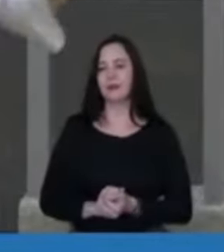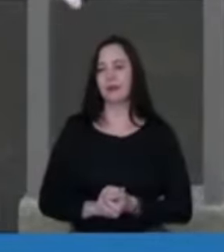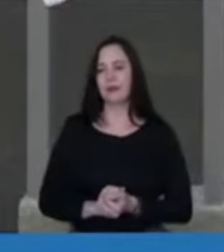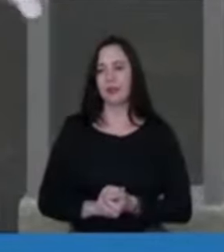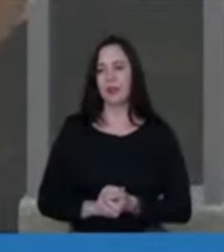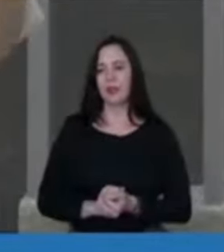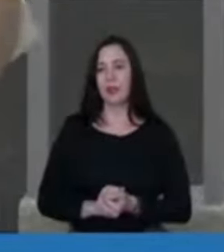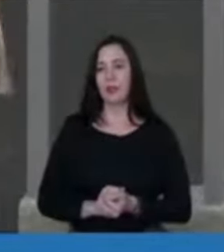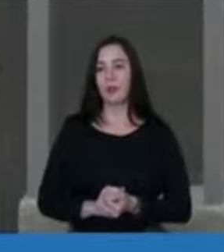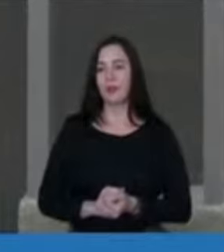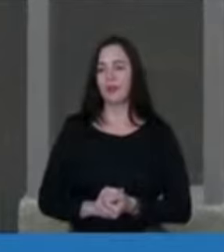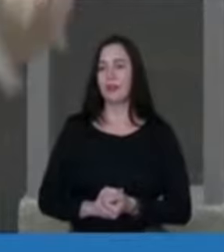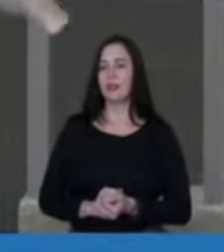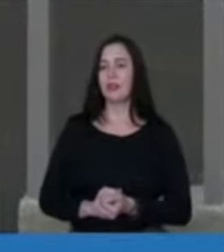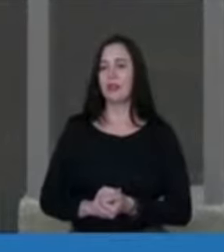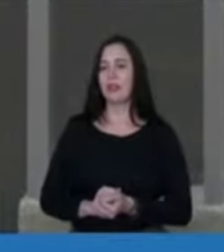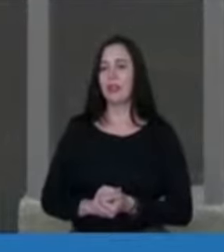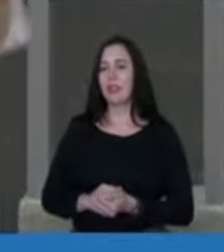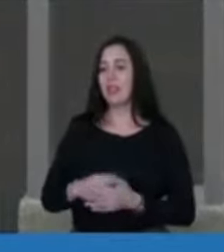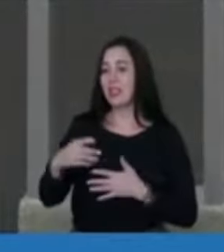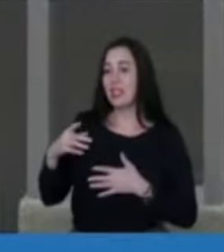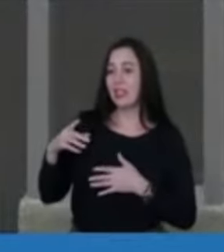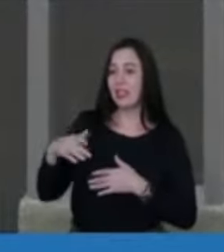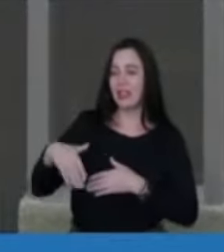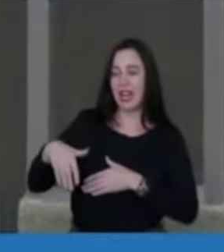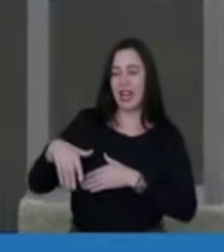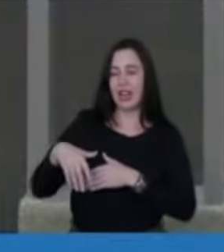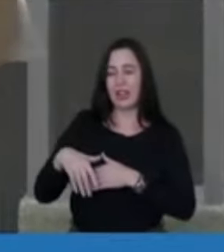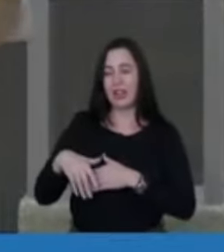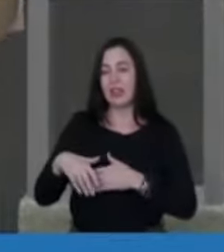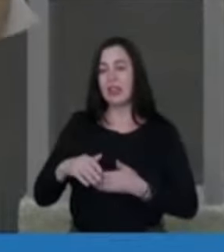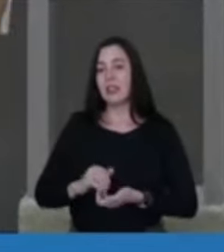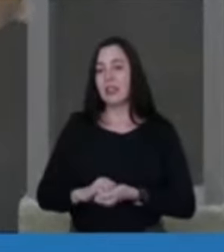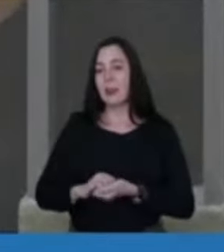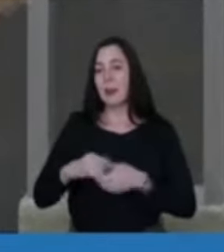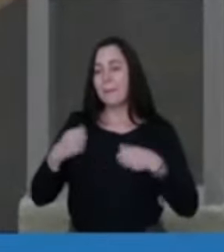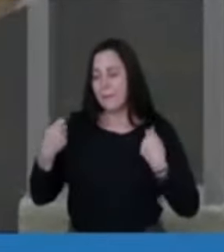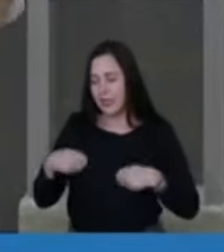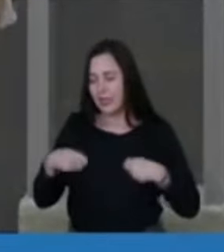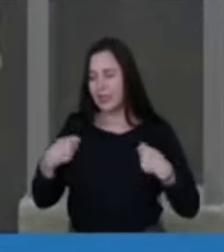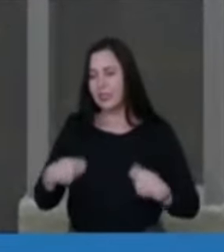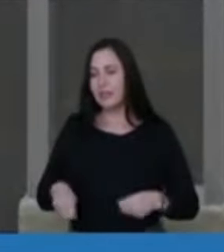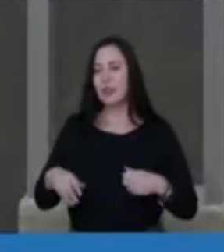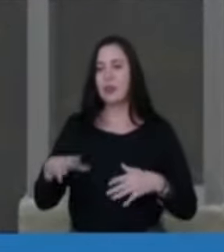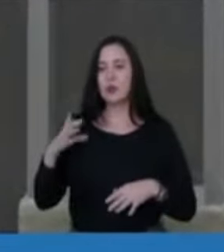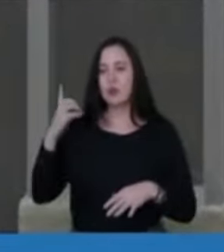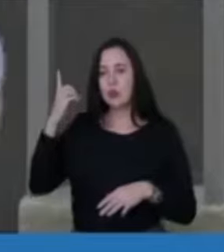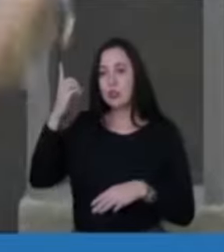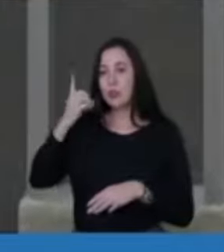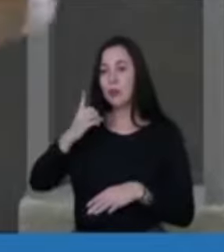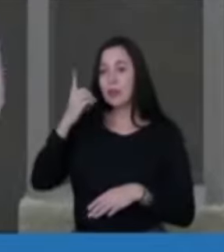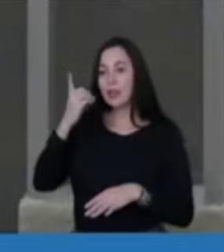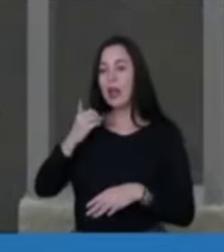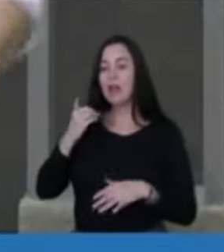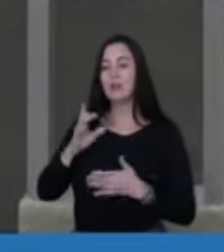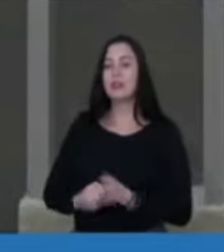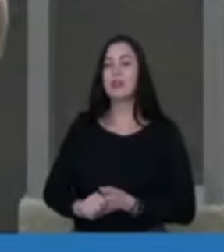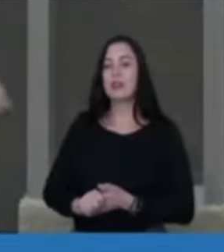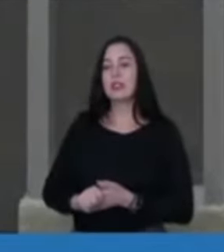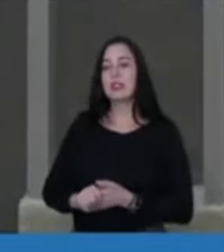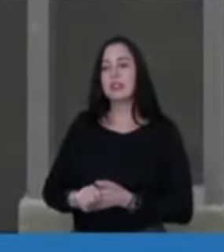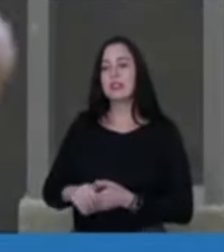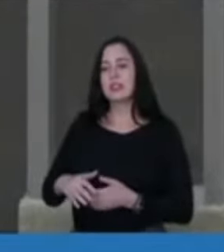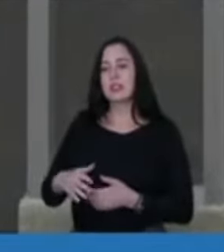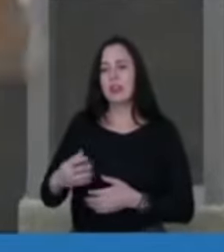Que aquele ato não foi, era um ato isolado dos mesmos. E é preciso ver os parlamentares que lá estavam, que são cúmplices